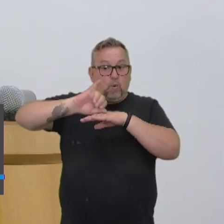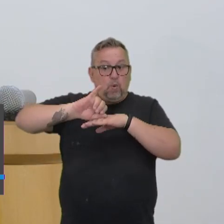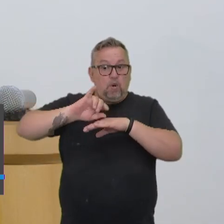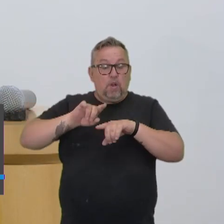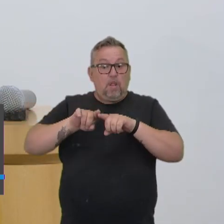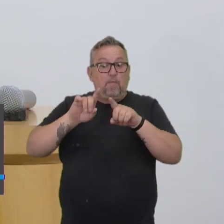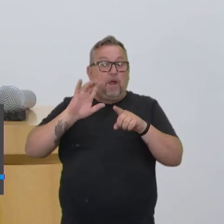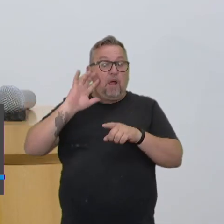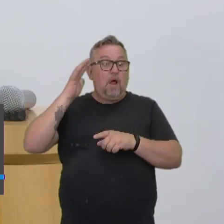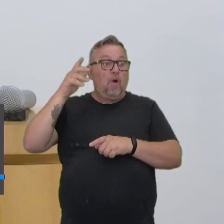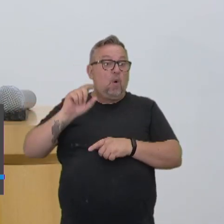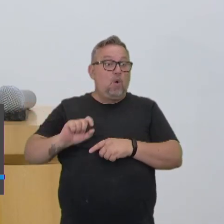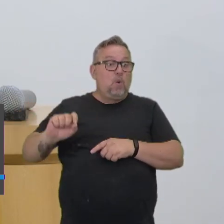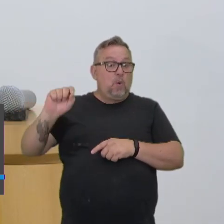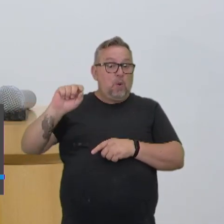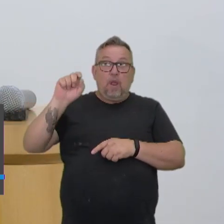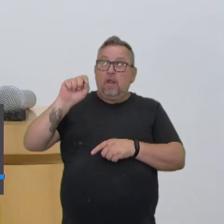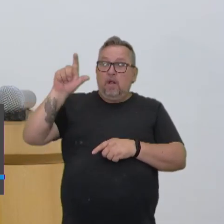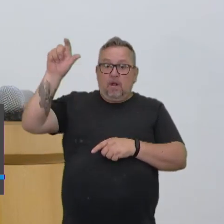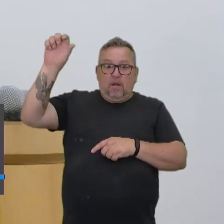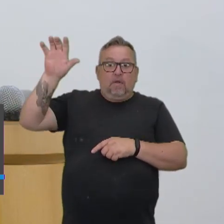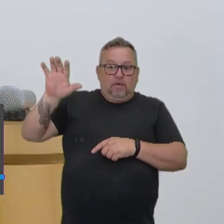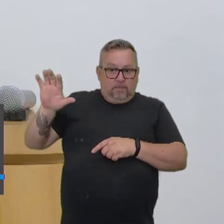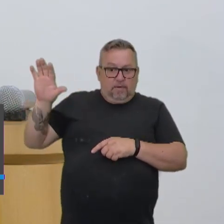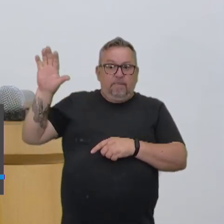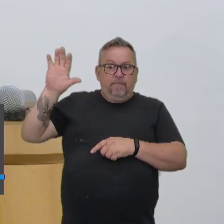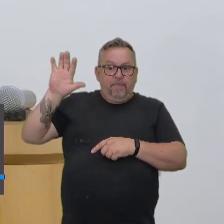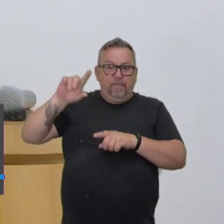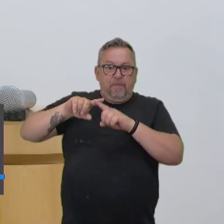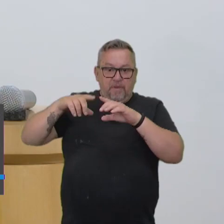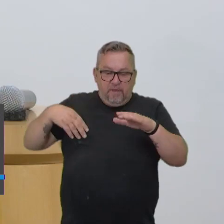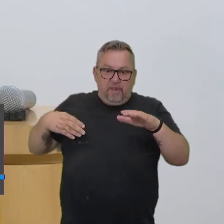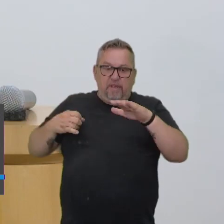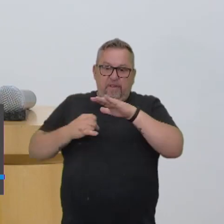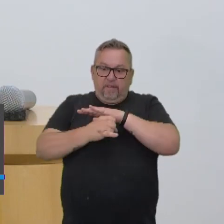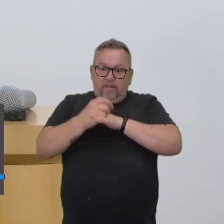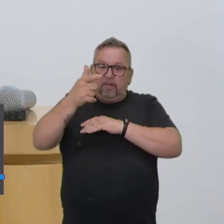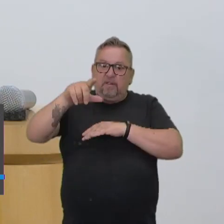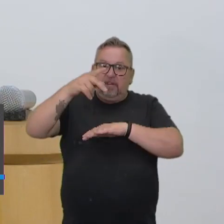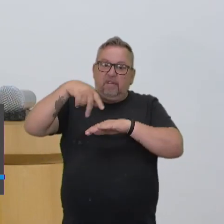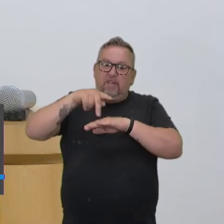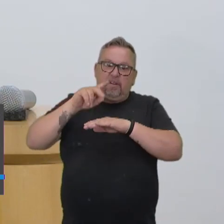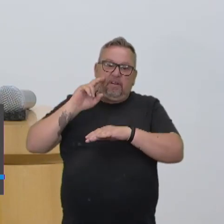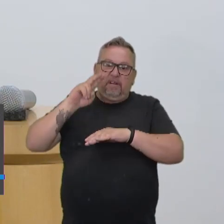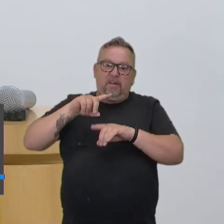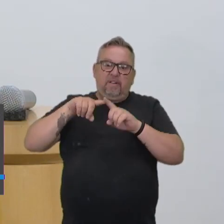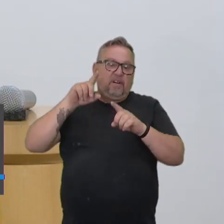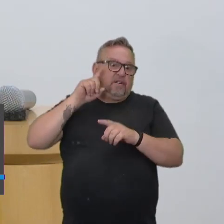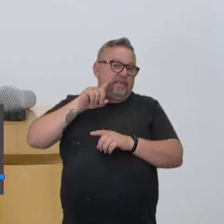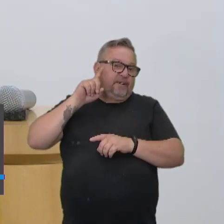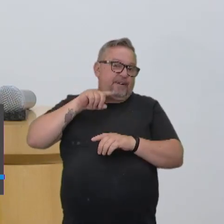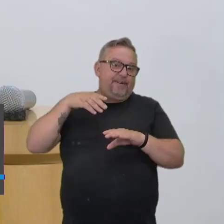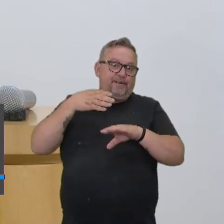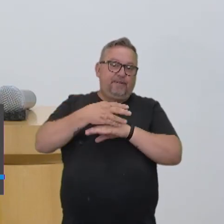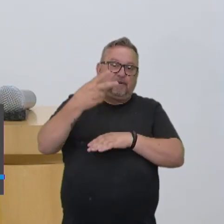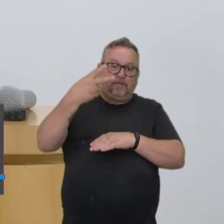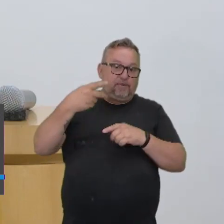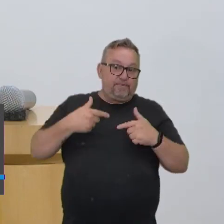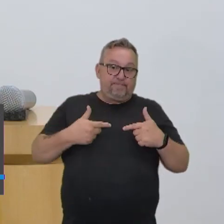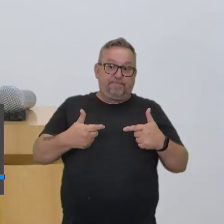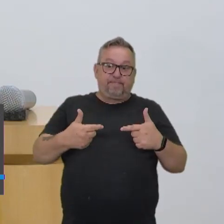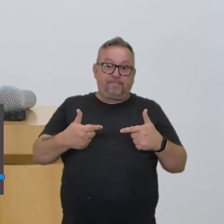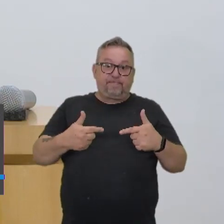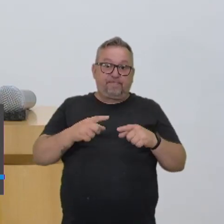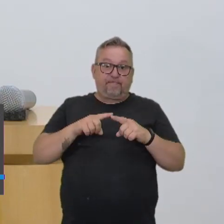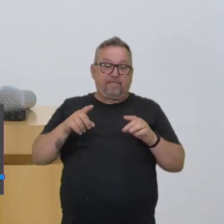elas aconteceram ali na Europa, mesmo com a invasão de outros países. É só você ver, mano, os Estados Unidos participou da Segunda Guerra, ele